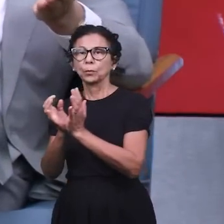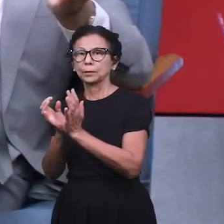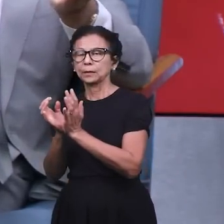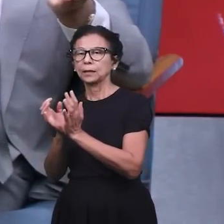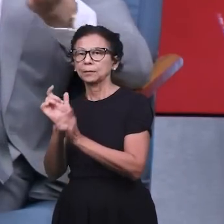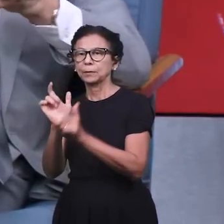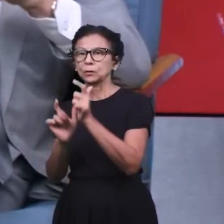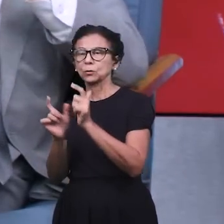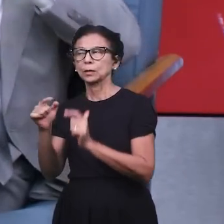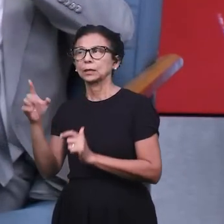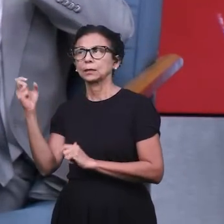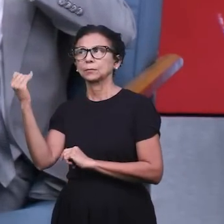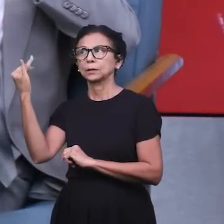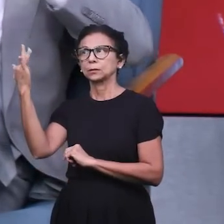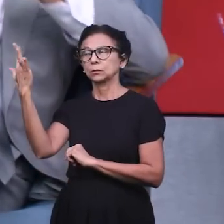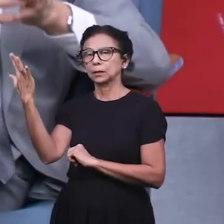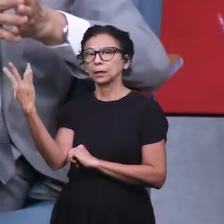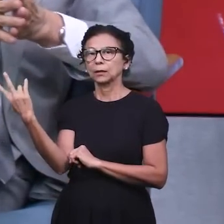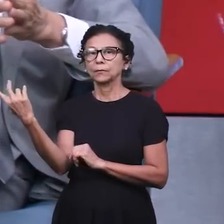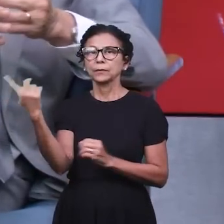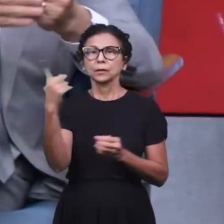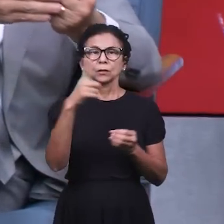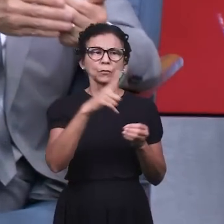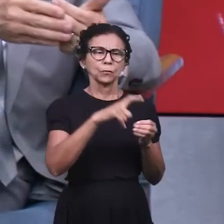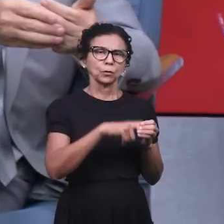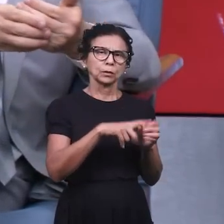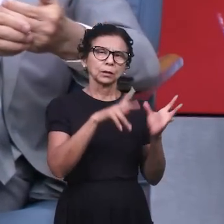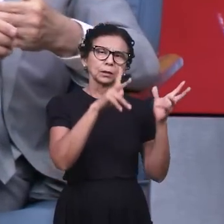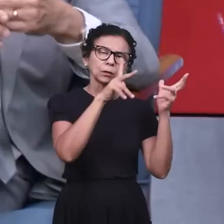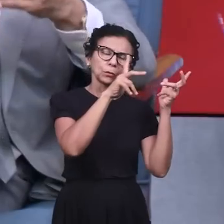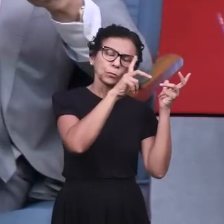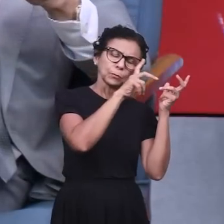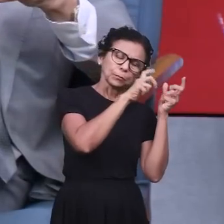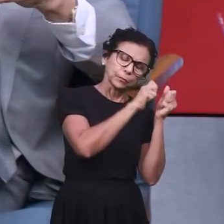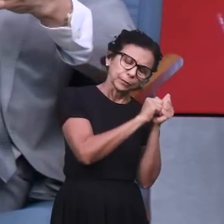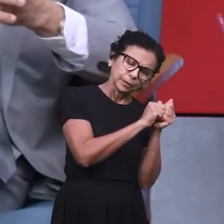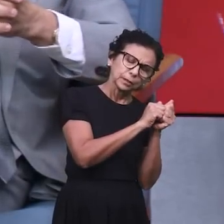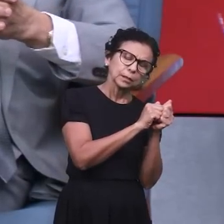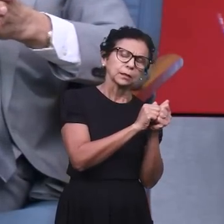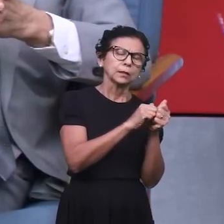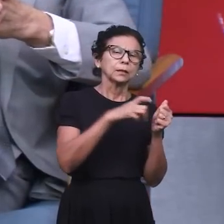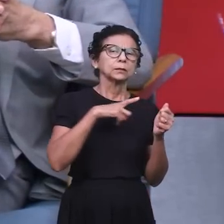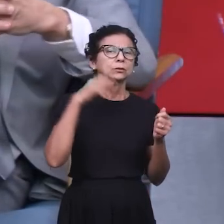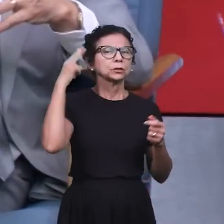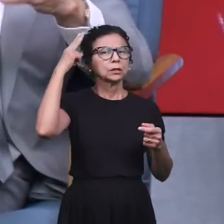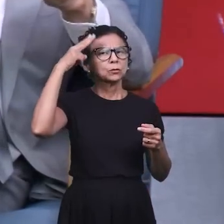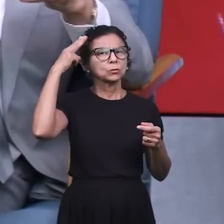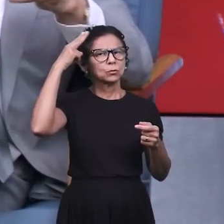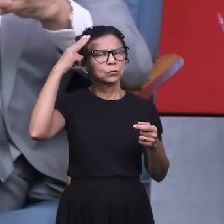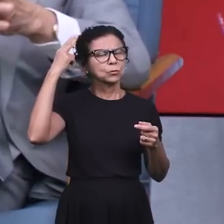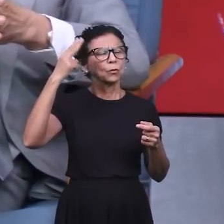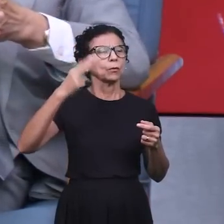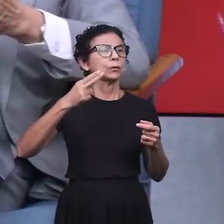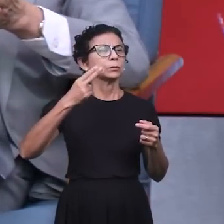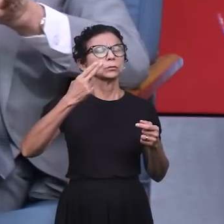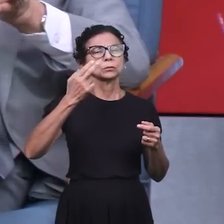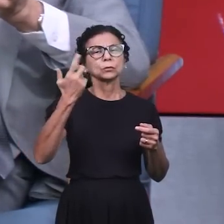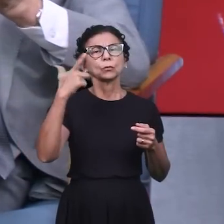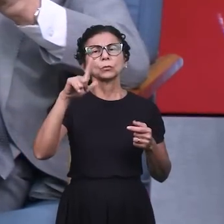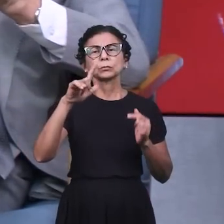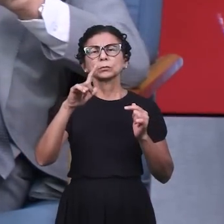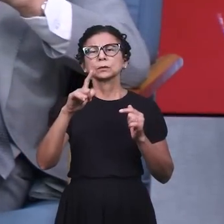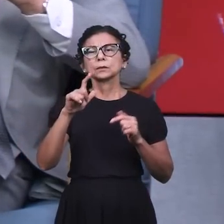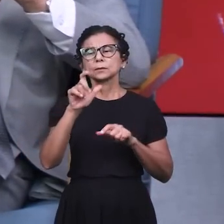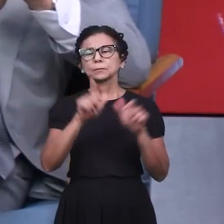maioria, alguns voltavam, dormiam de novo, tinham sonhos. Outros iam para o trabalho. Eu me lembro de